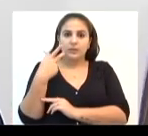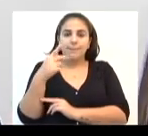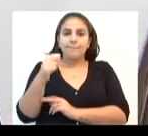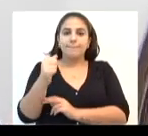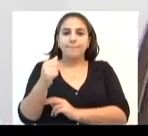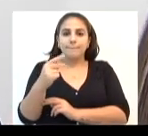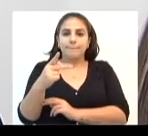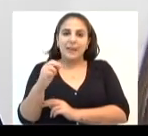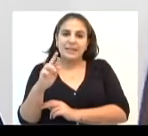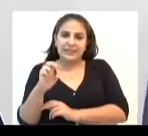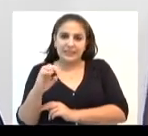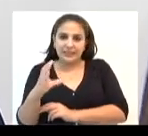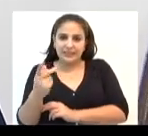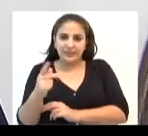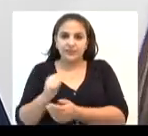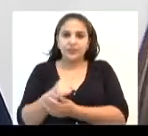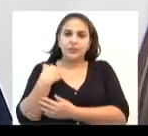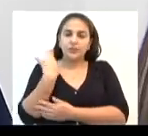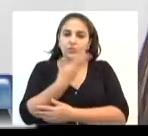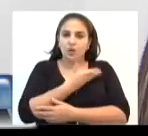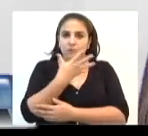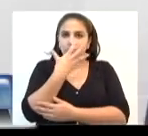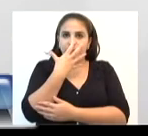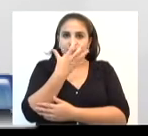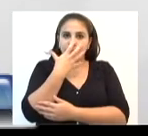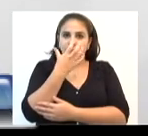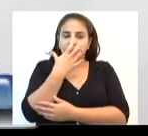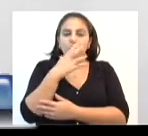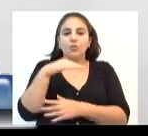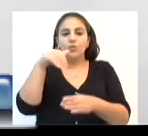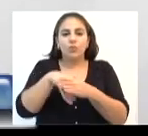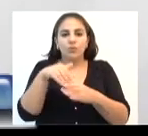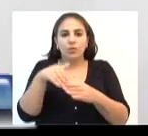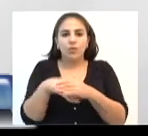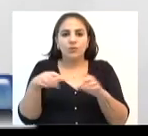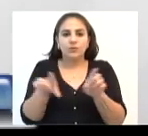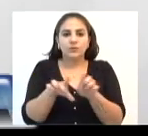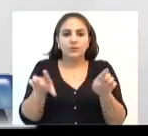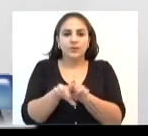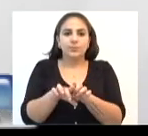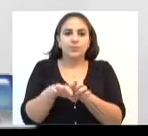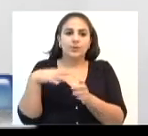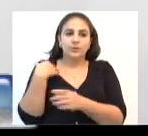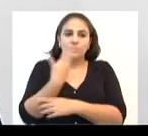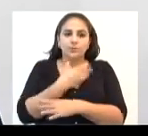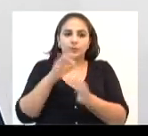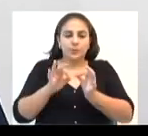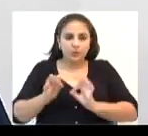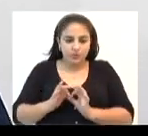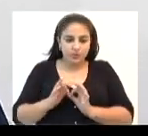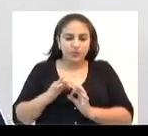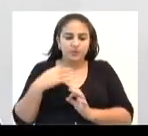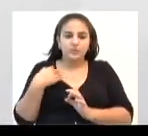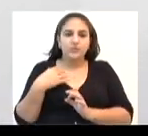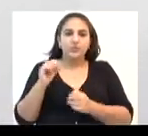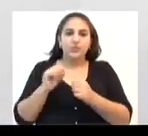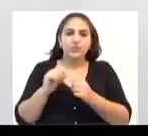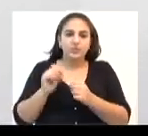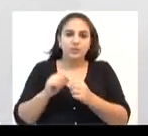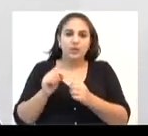nos surpreendemos com o veto do prefeito Luciano Azevedo desse projeto que nós apresentamos aqui na tribuna da